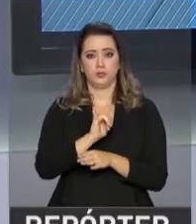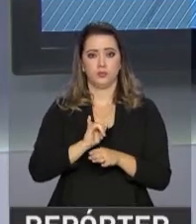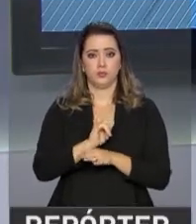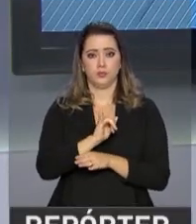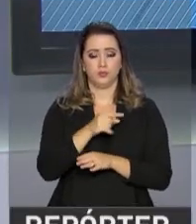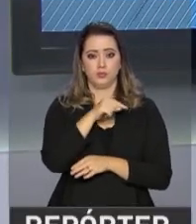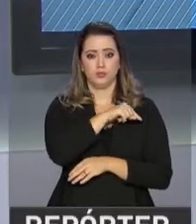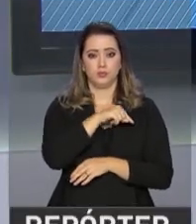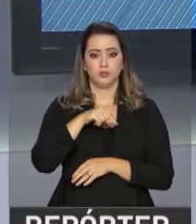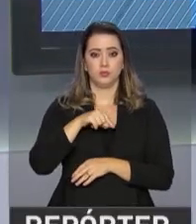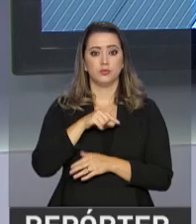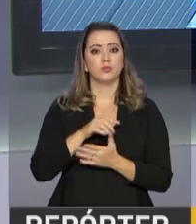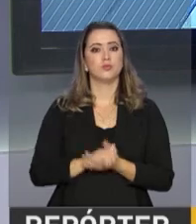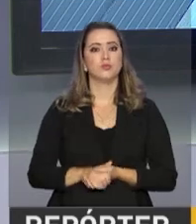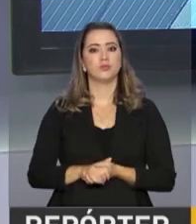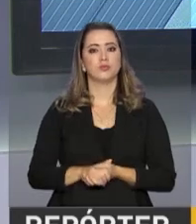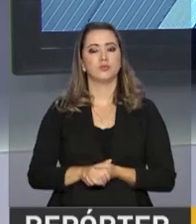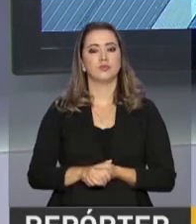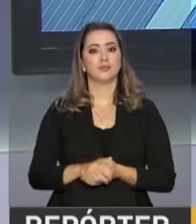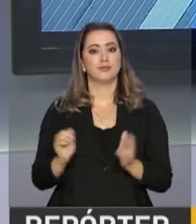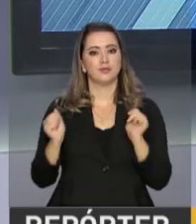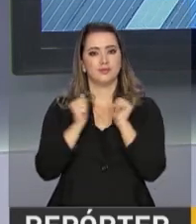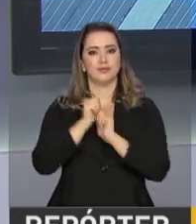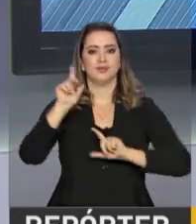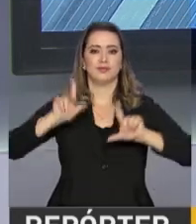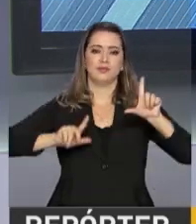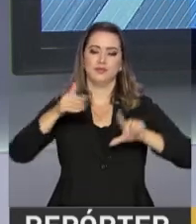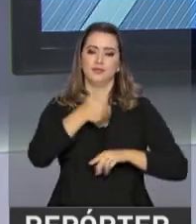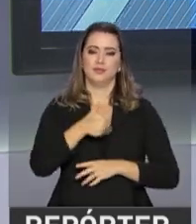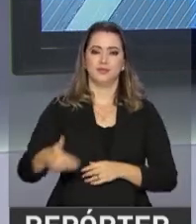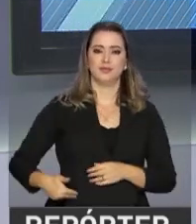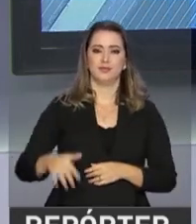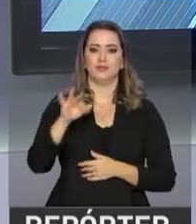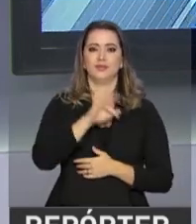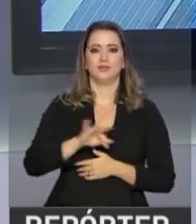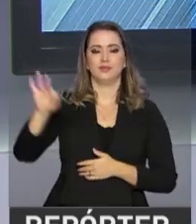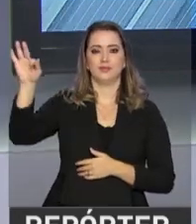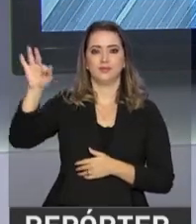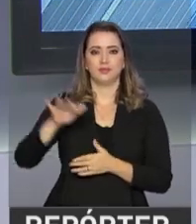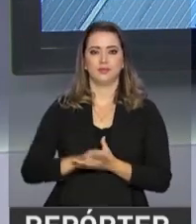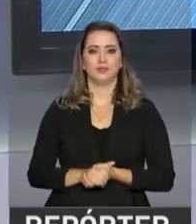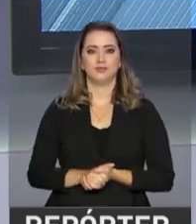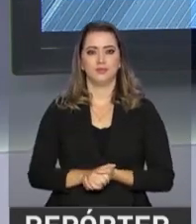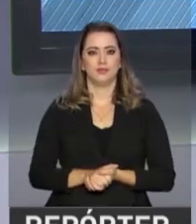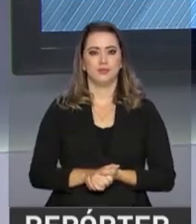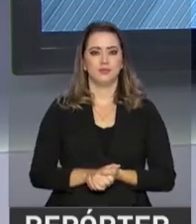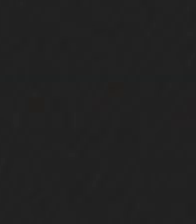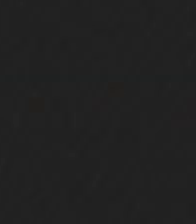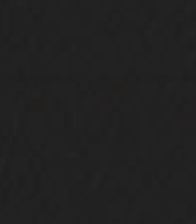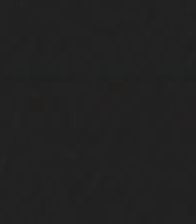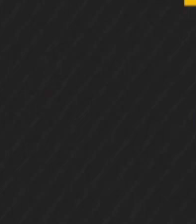acessando o nosso canal no youtube continue com a gente e nbr a tv do governo federal